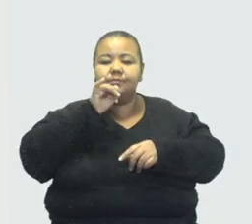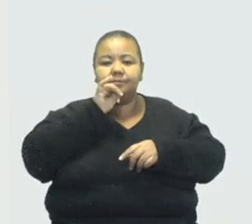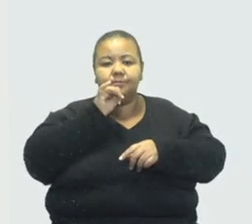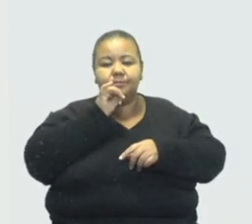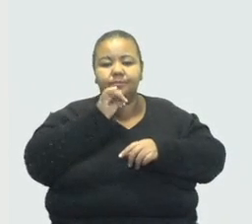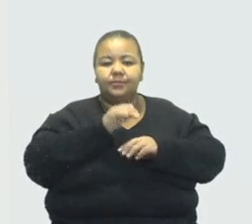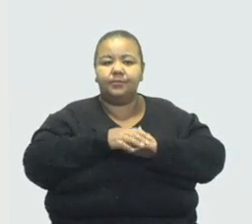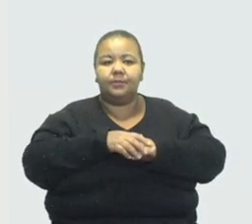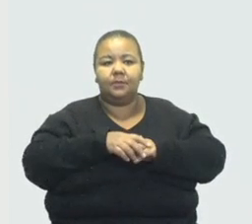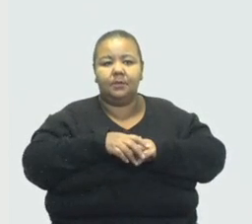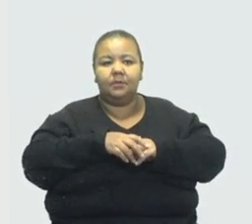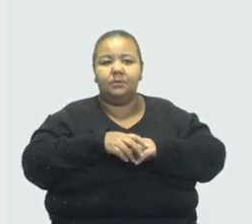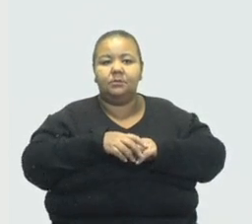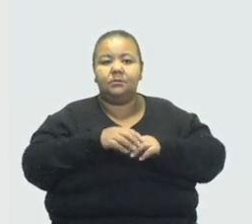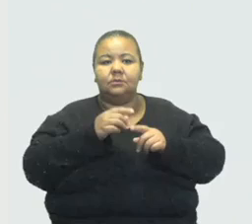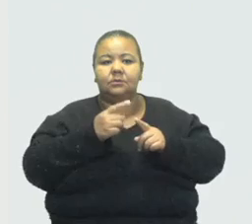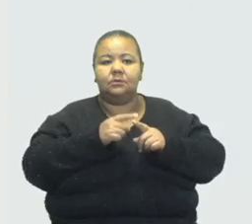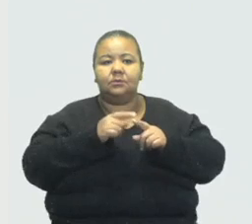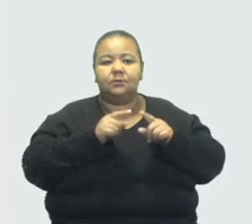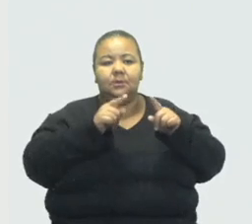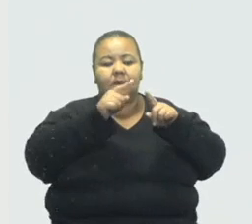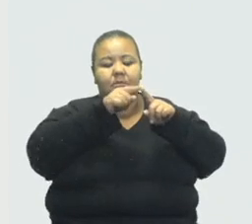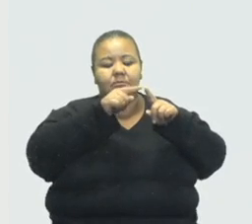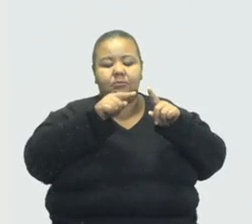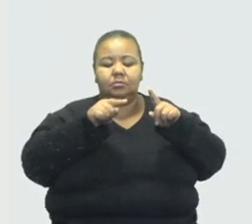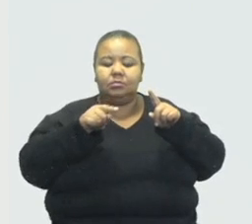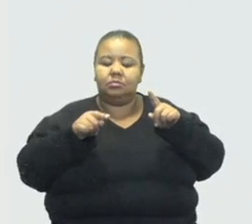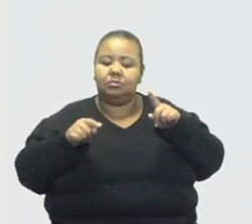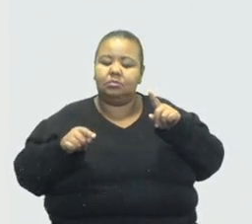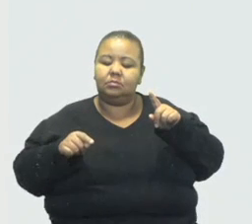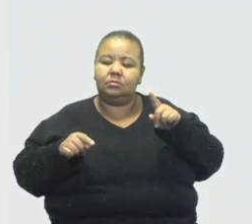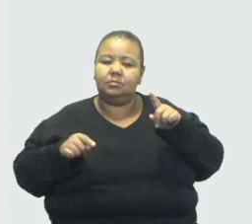você. Então, a gente vai multiplicar os elementos da matriz